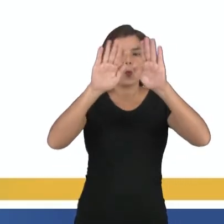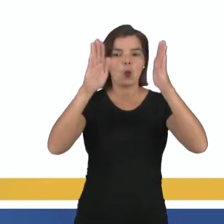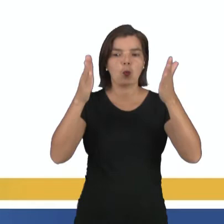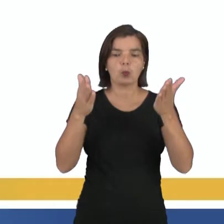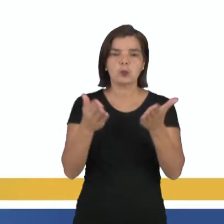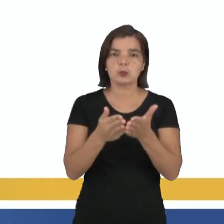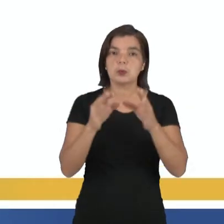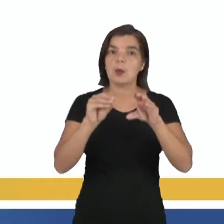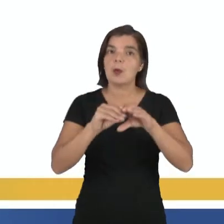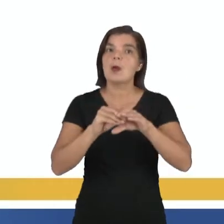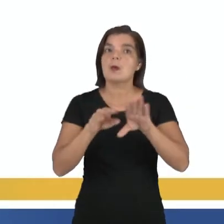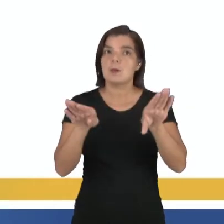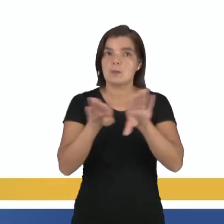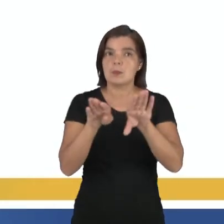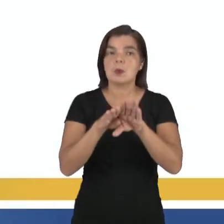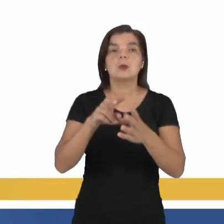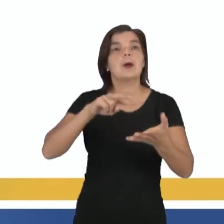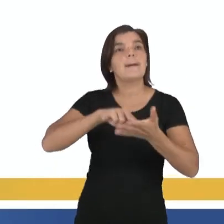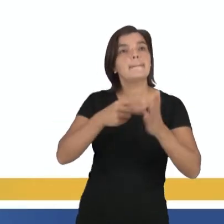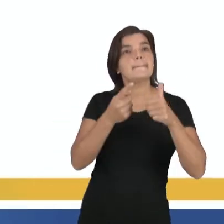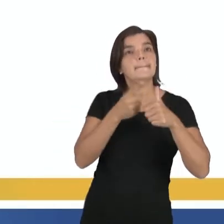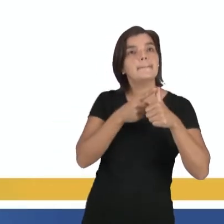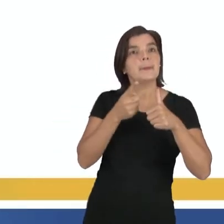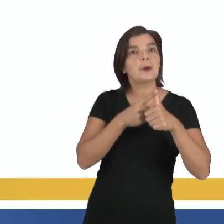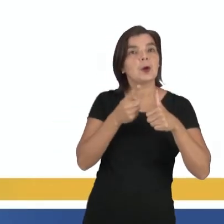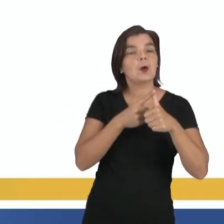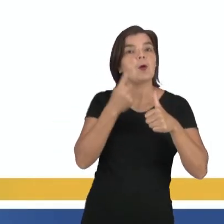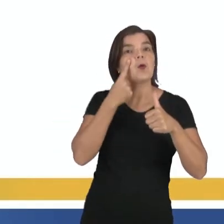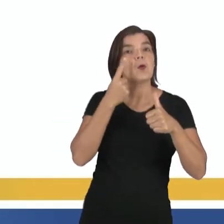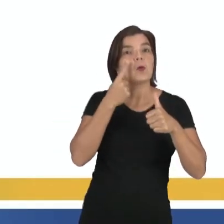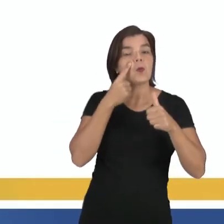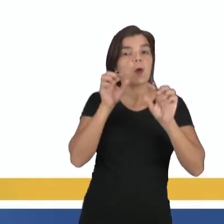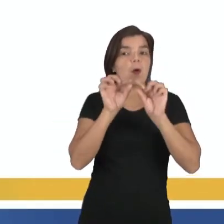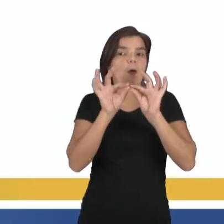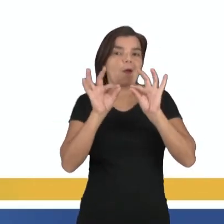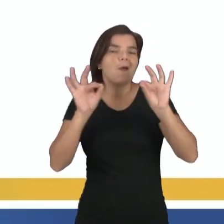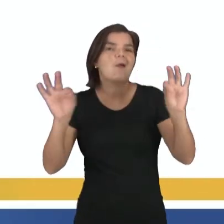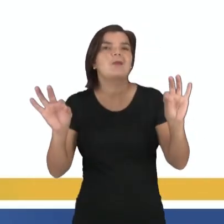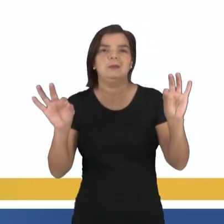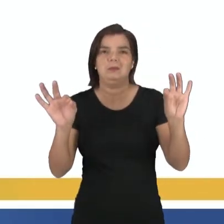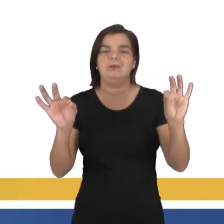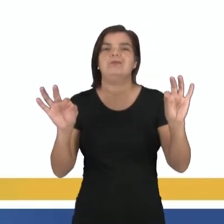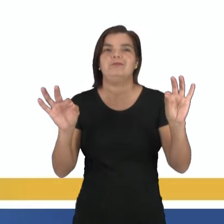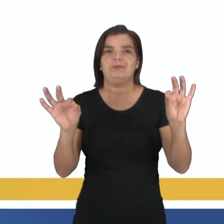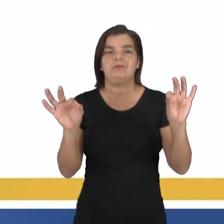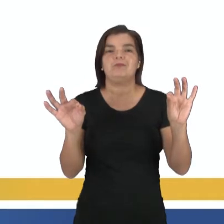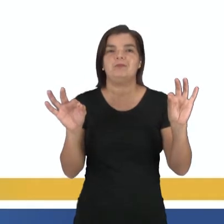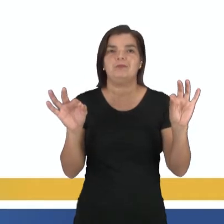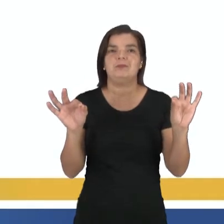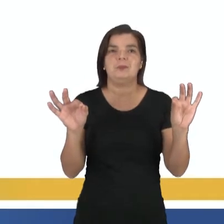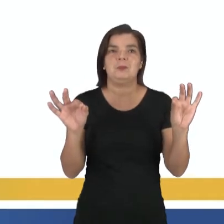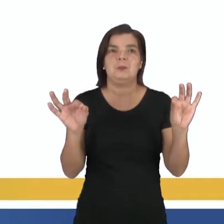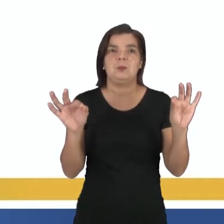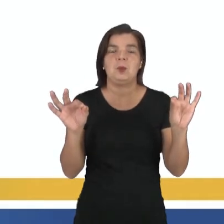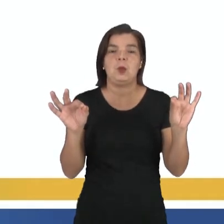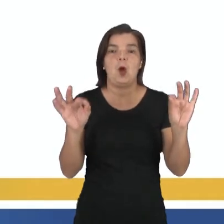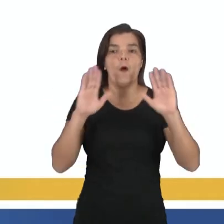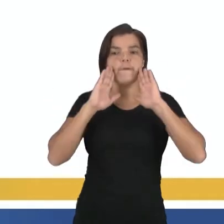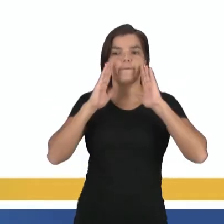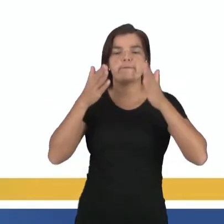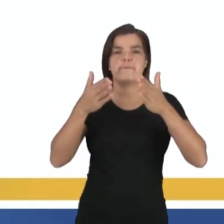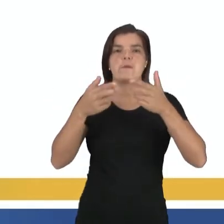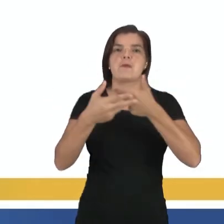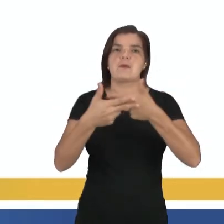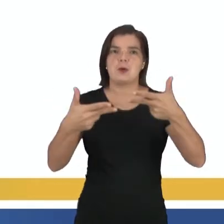várias possibilidades. A primeira tem a ver o quê? Com a distância dela em relação ao foco